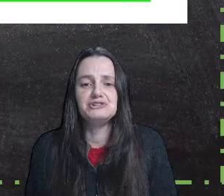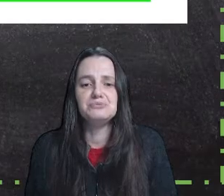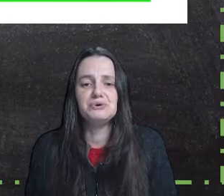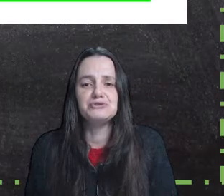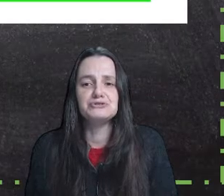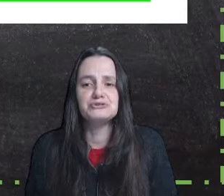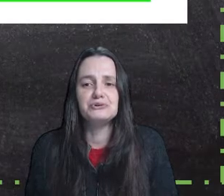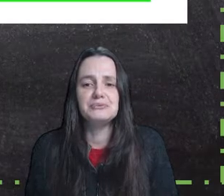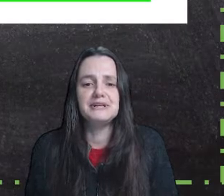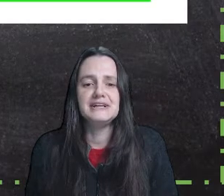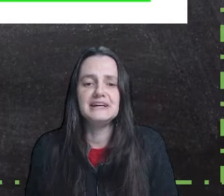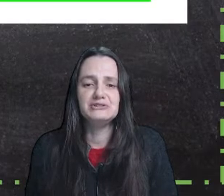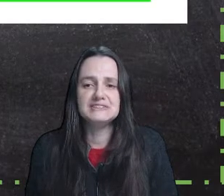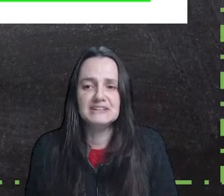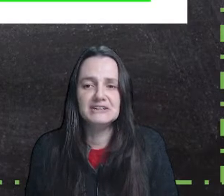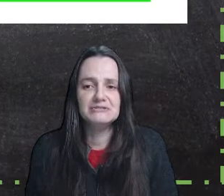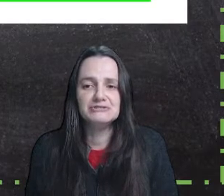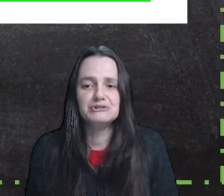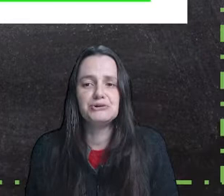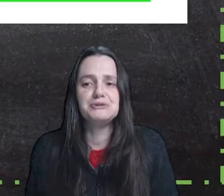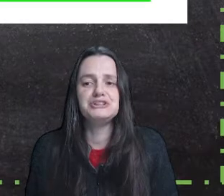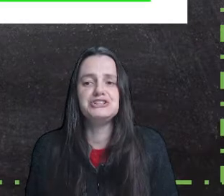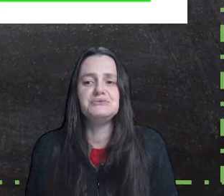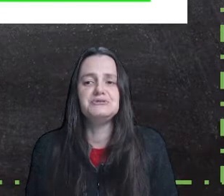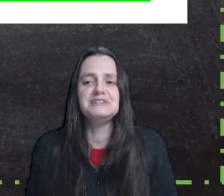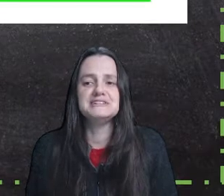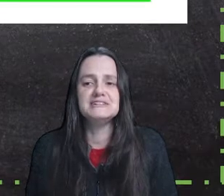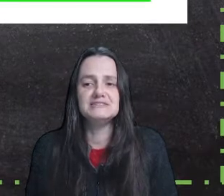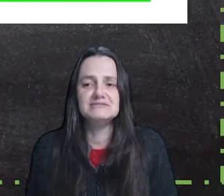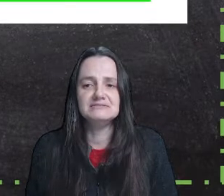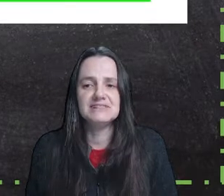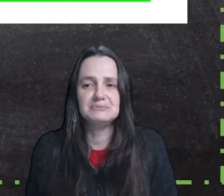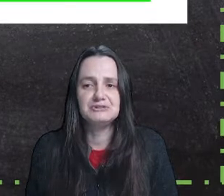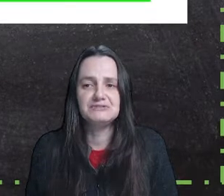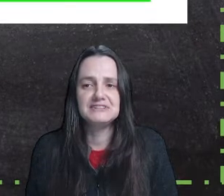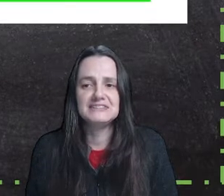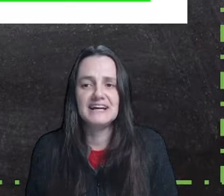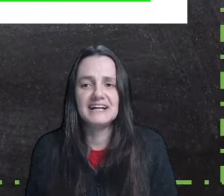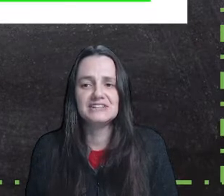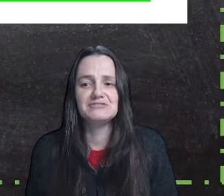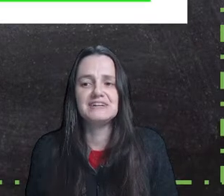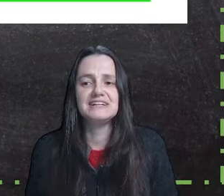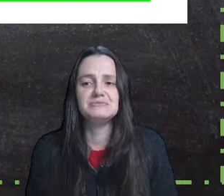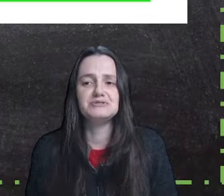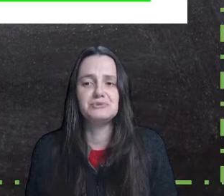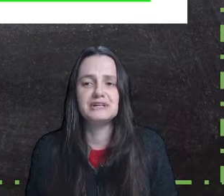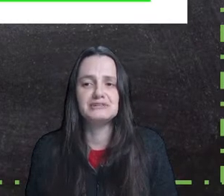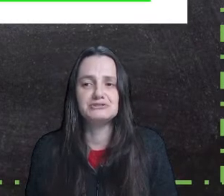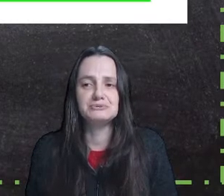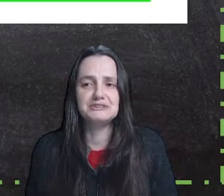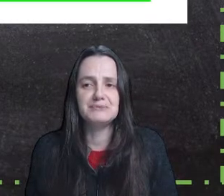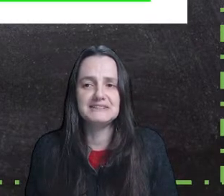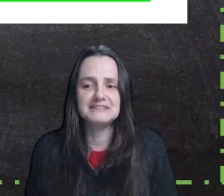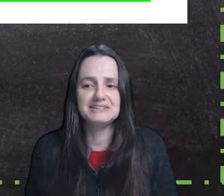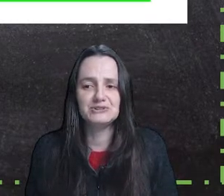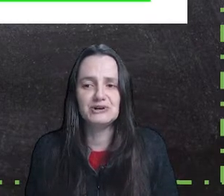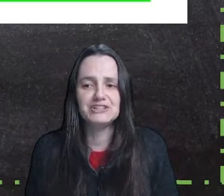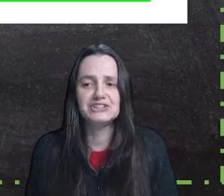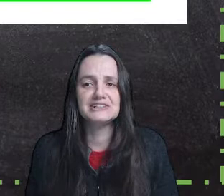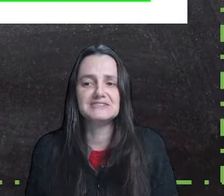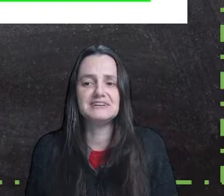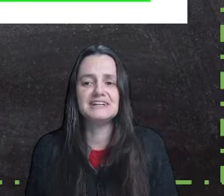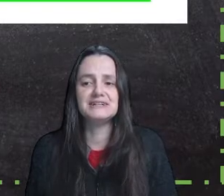gente vai falar hoje um pouco sobre erosão, sobre diminuição da biodiversidade, falaremos um pouquinho sobre